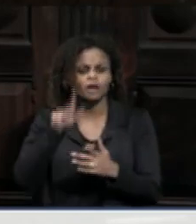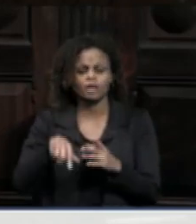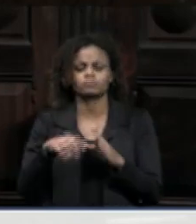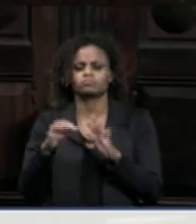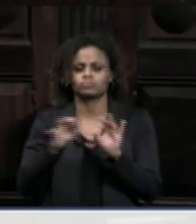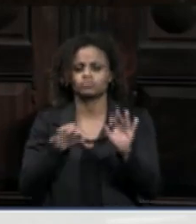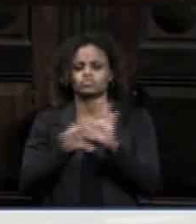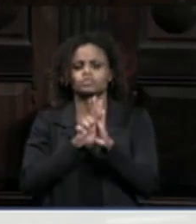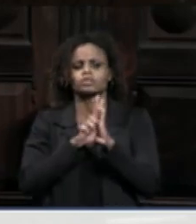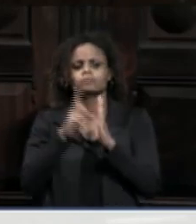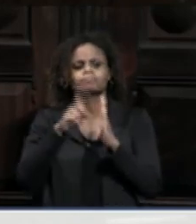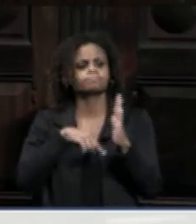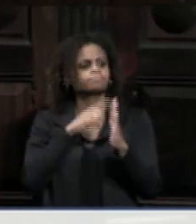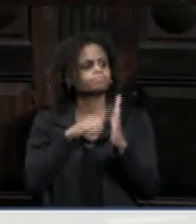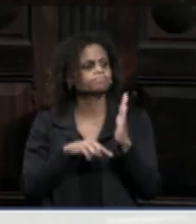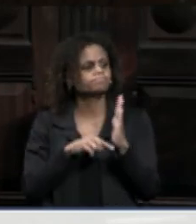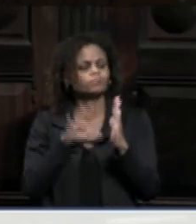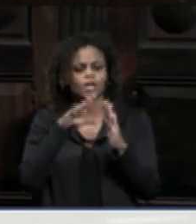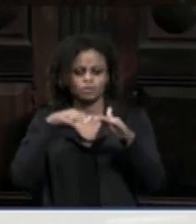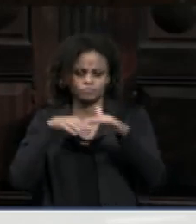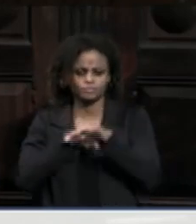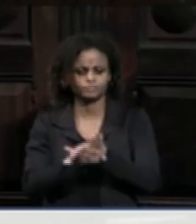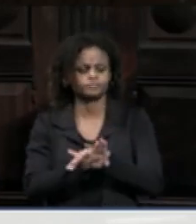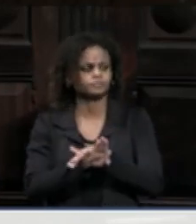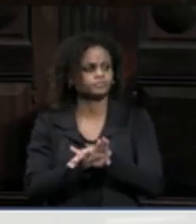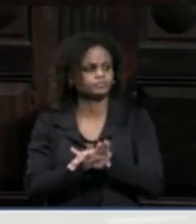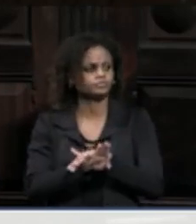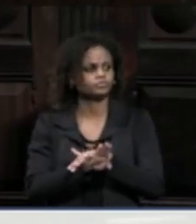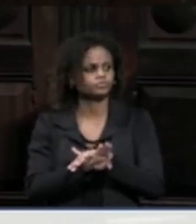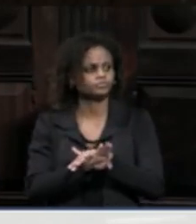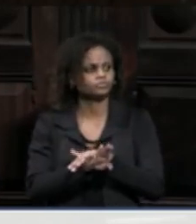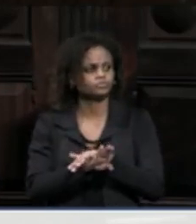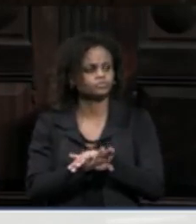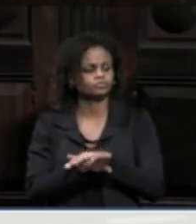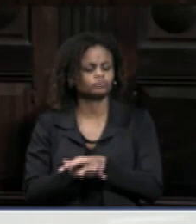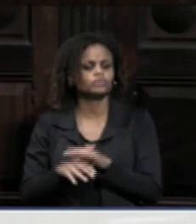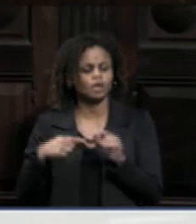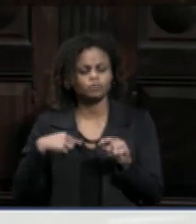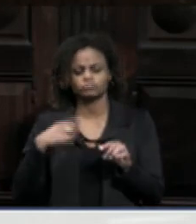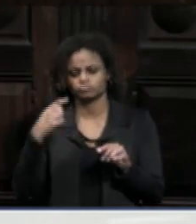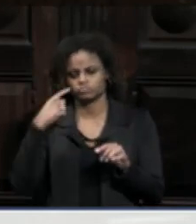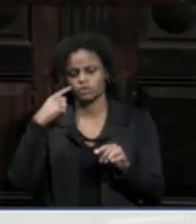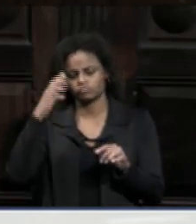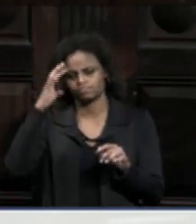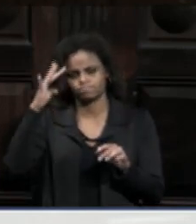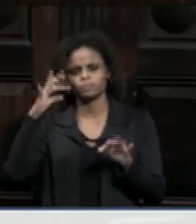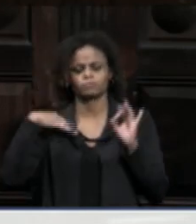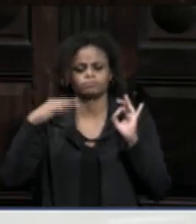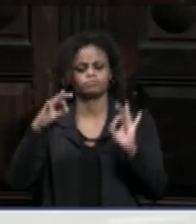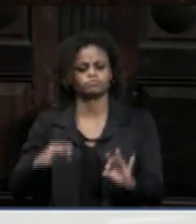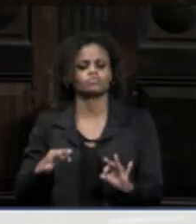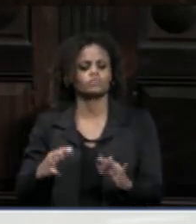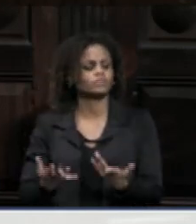rejeitado e foi a arquivo, como eu havia previsto.